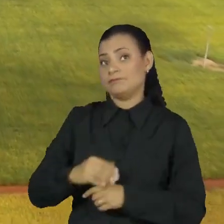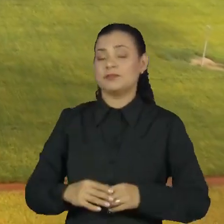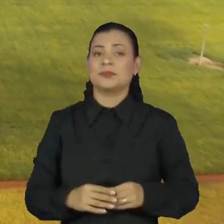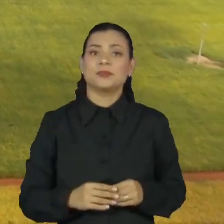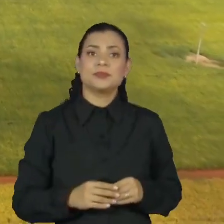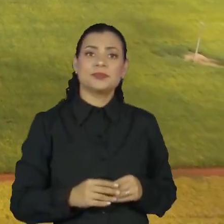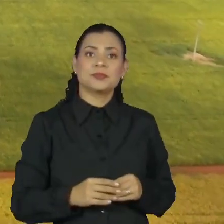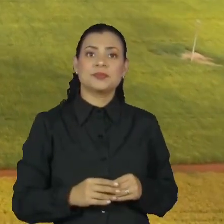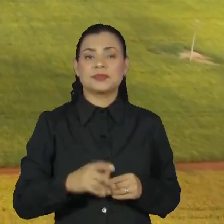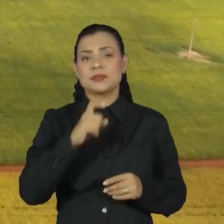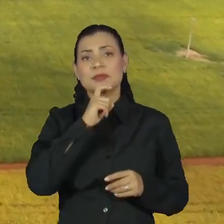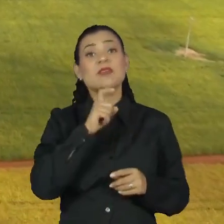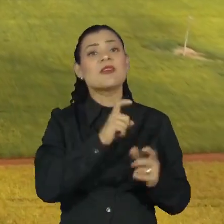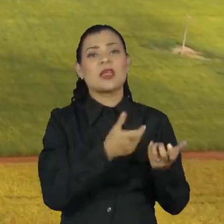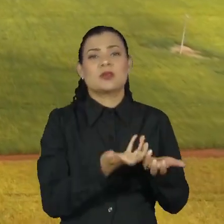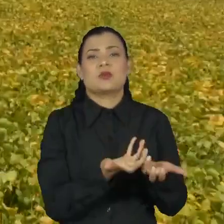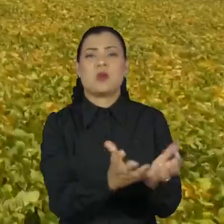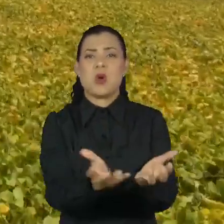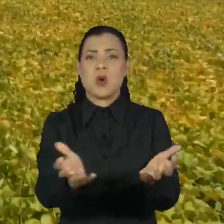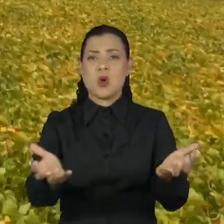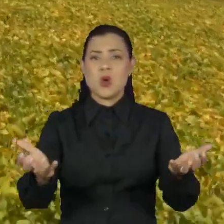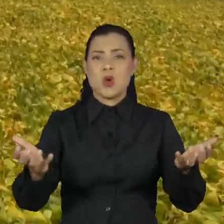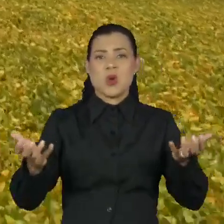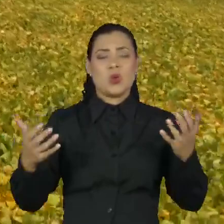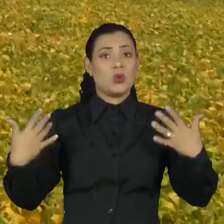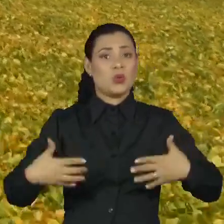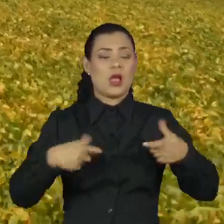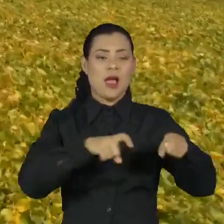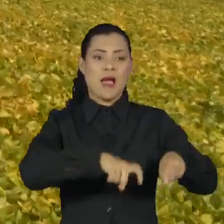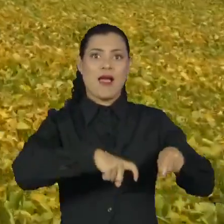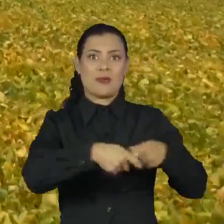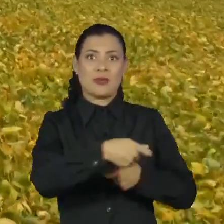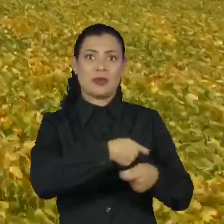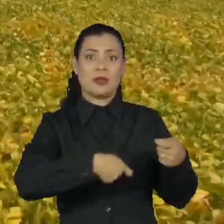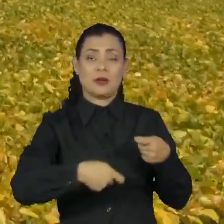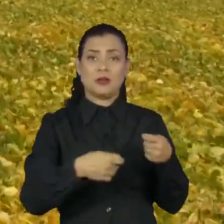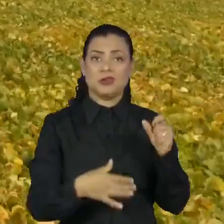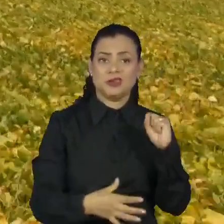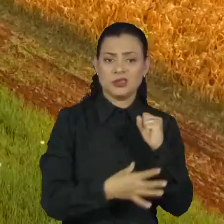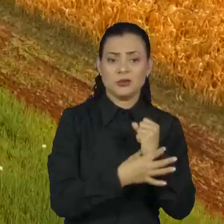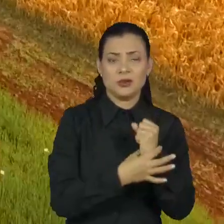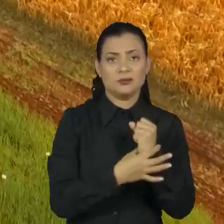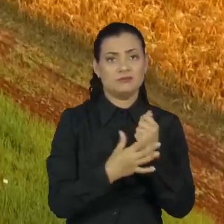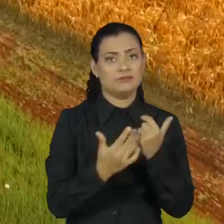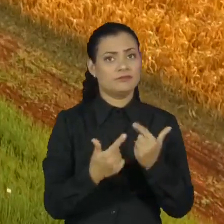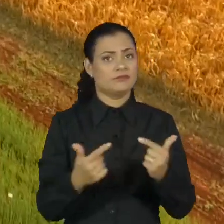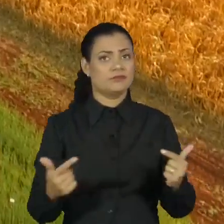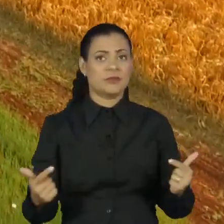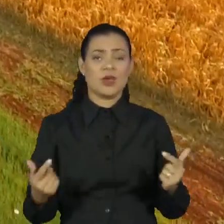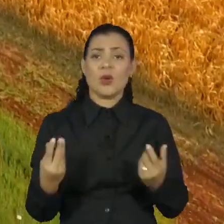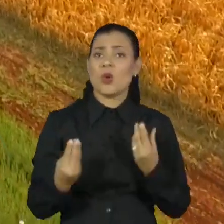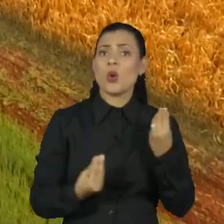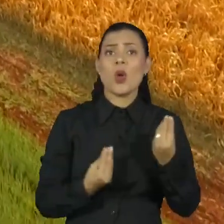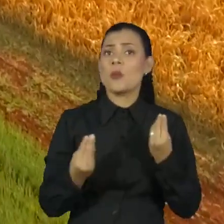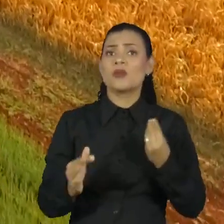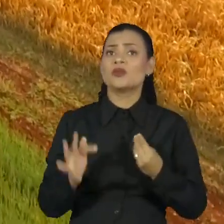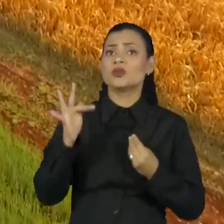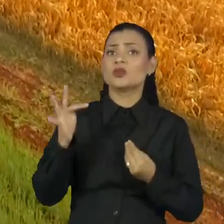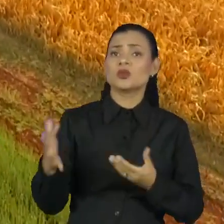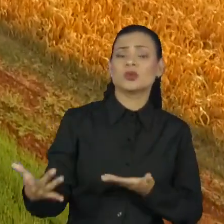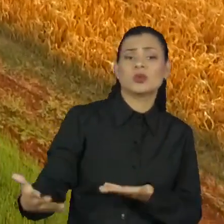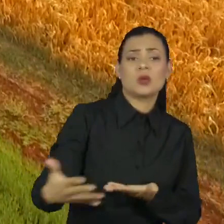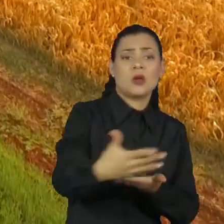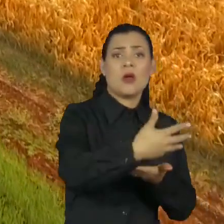O campo é uma fábrica a céu aberto. O agronegócio vive a incerteza de quando, onde e como será o próximo